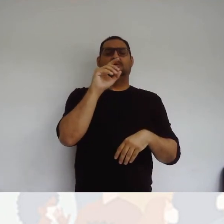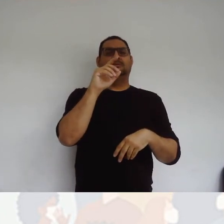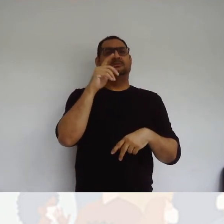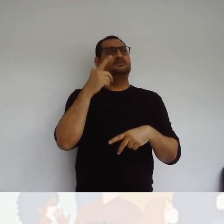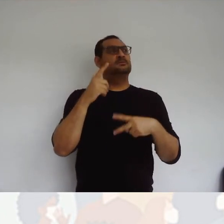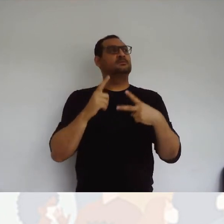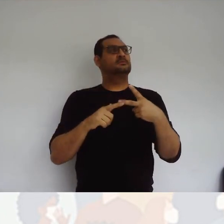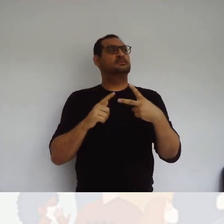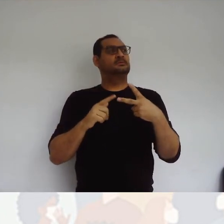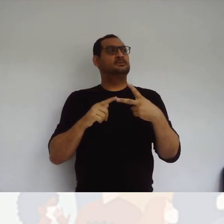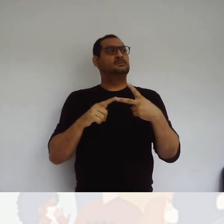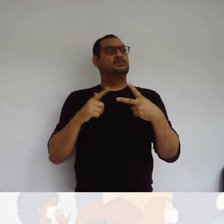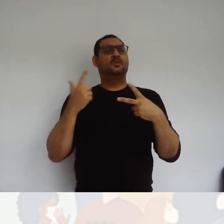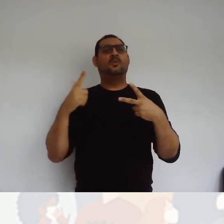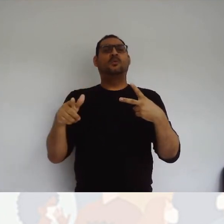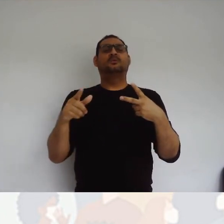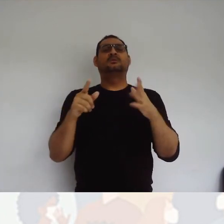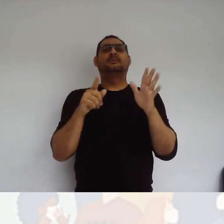tão interessante.